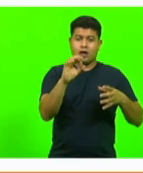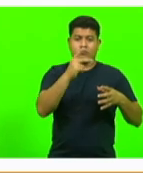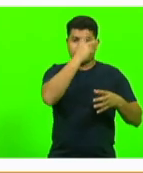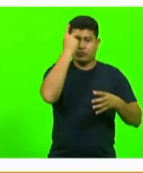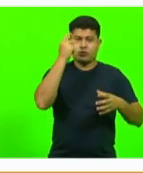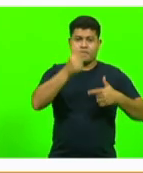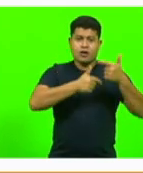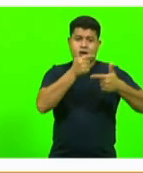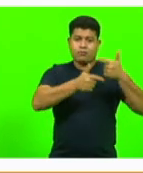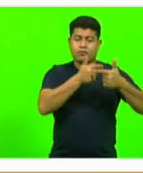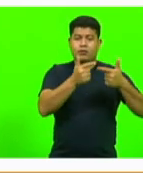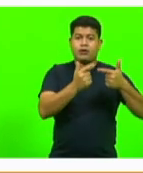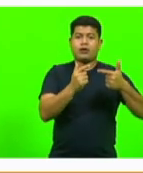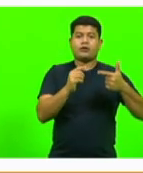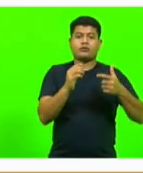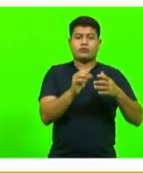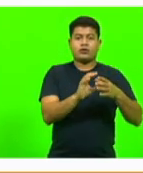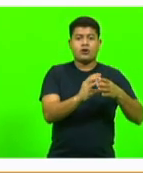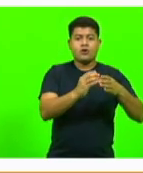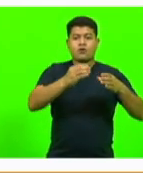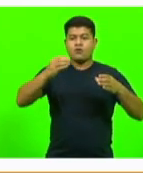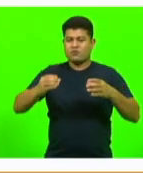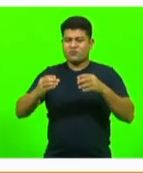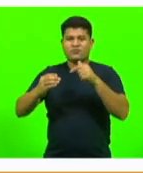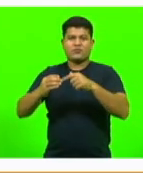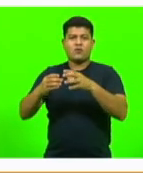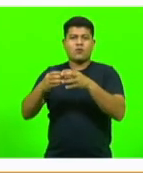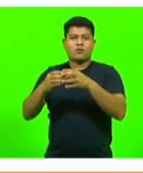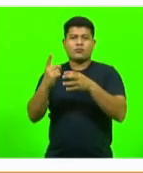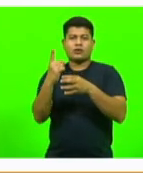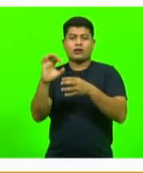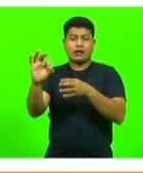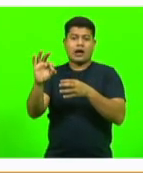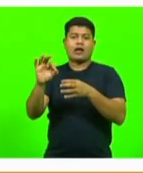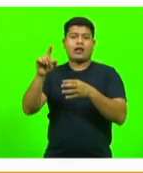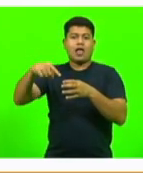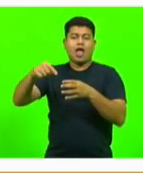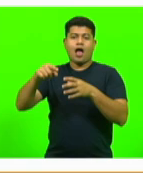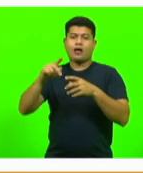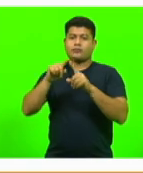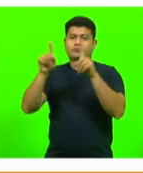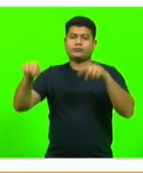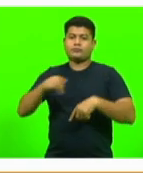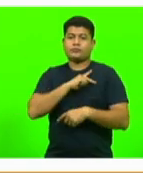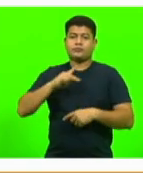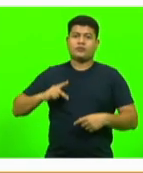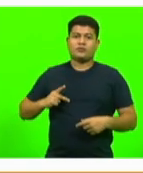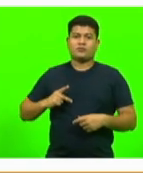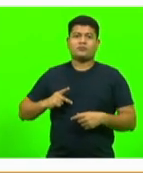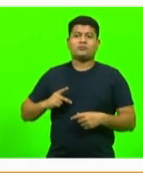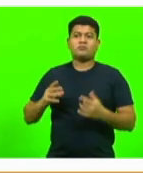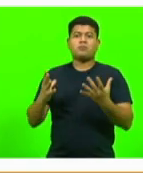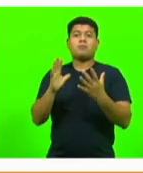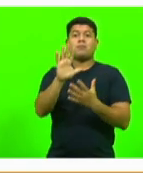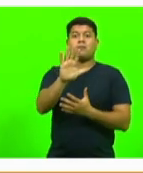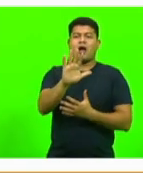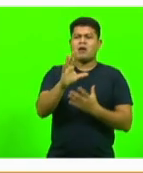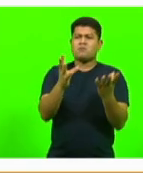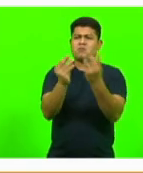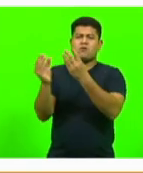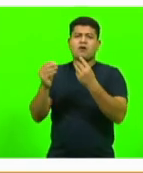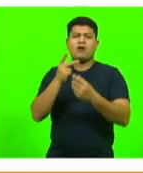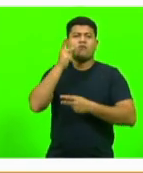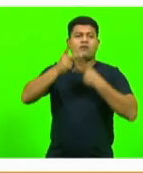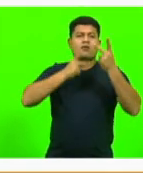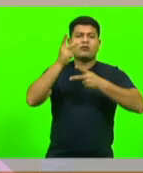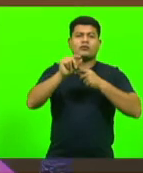servidores públicos Então se constrói uma ideia de estado inchado se que tem muita gente